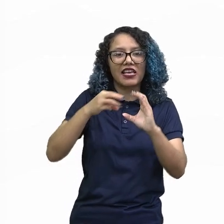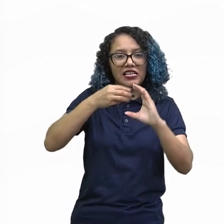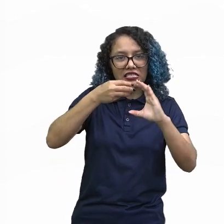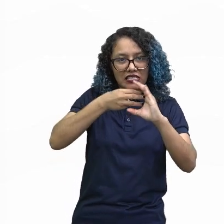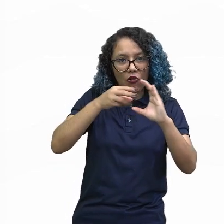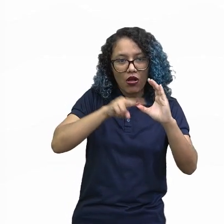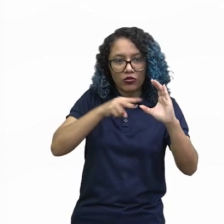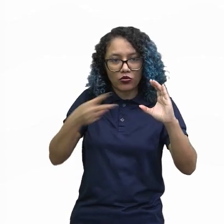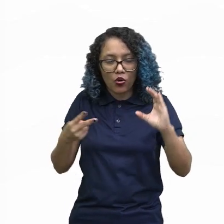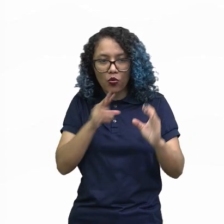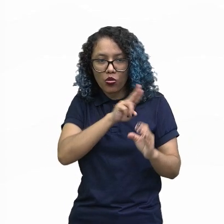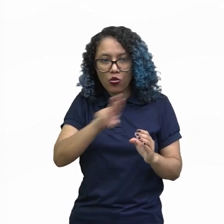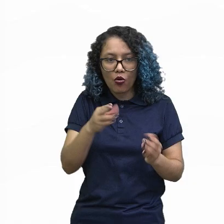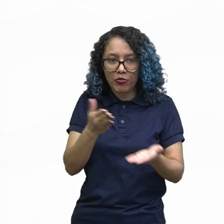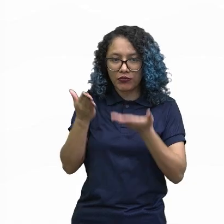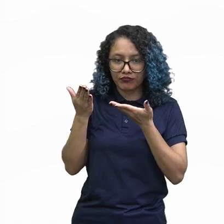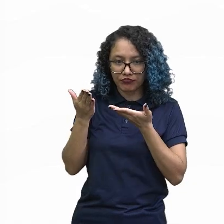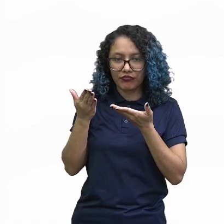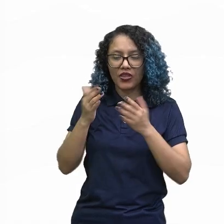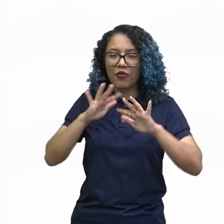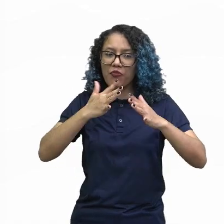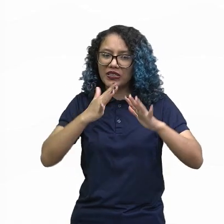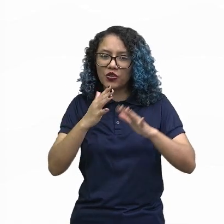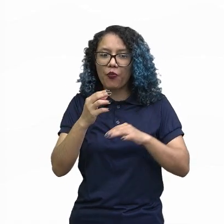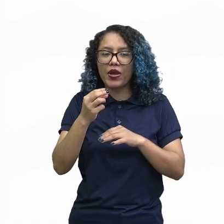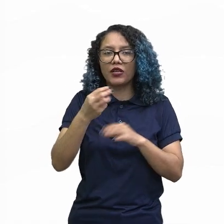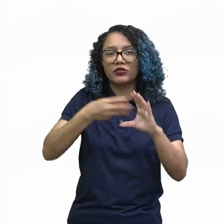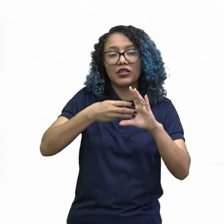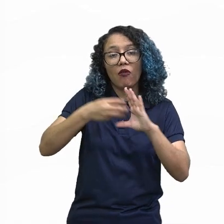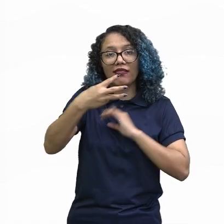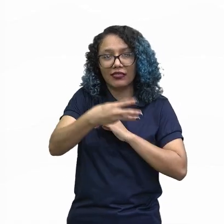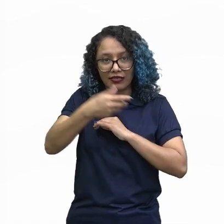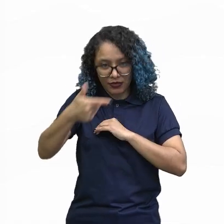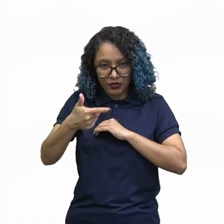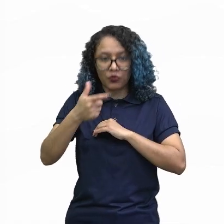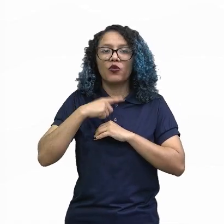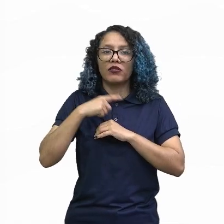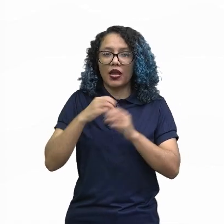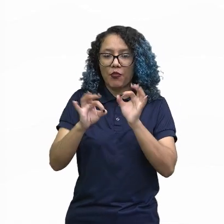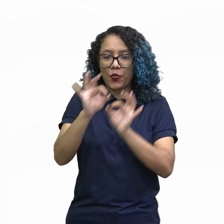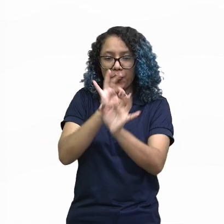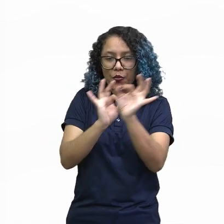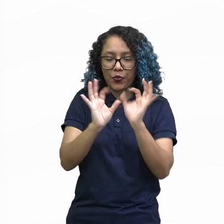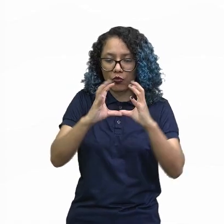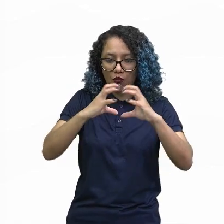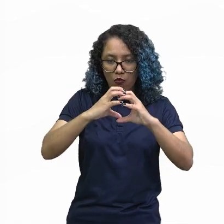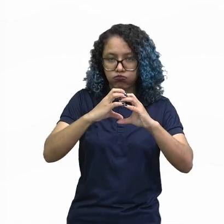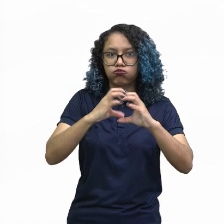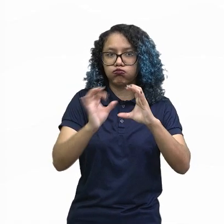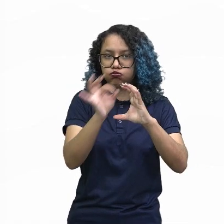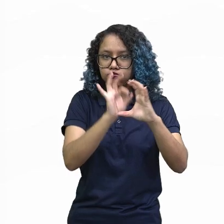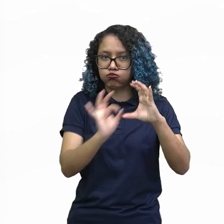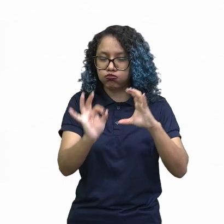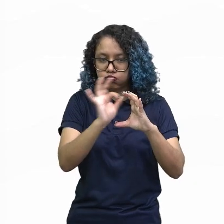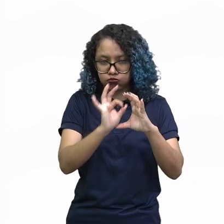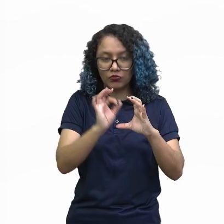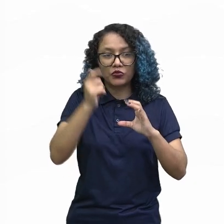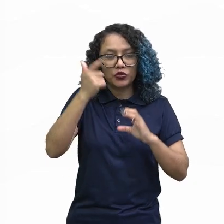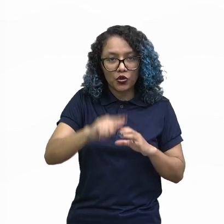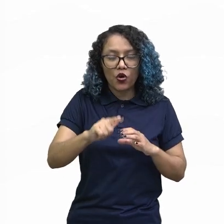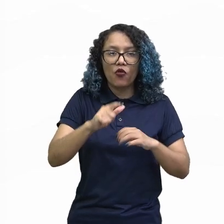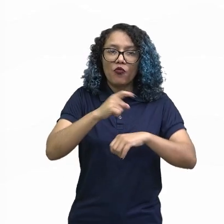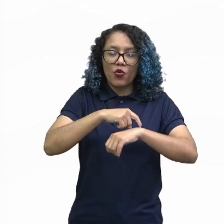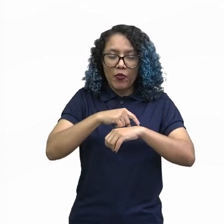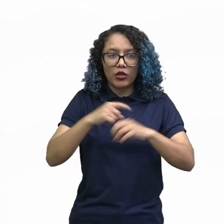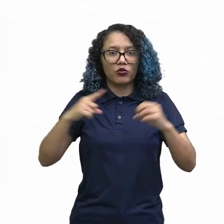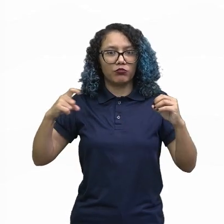É lá que vão ser encontradas as células-tronco totipotentes, quando o embrião está com aproximadamente